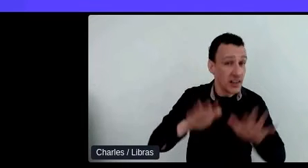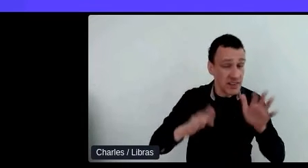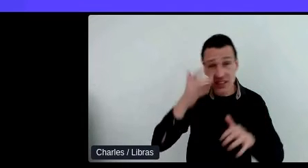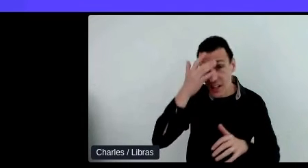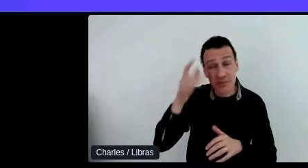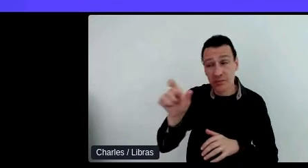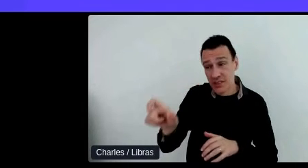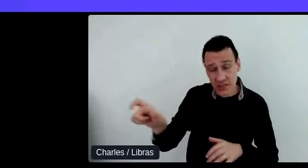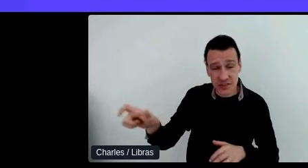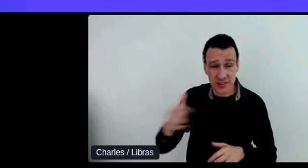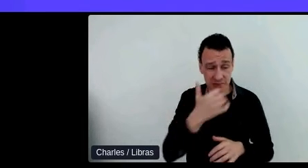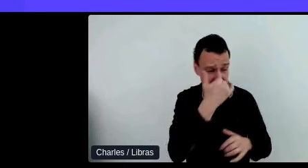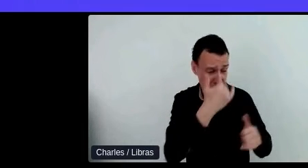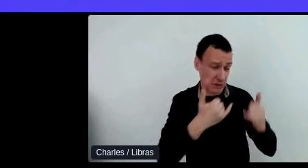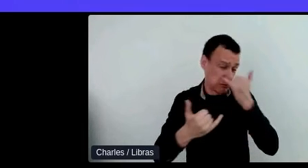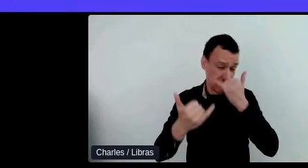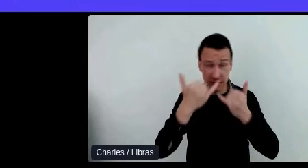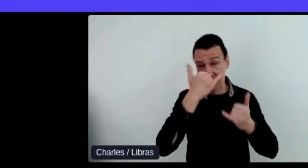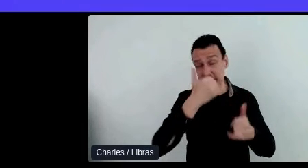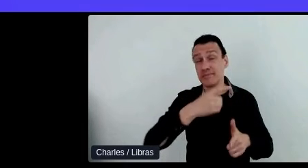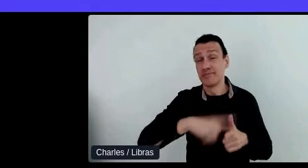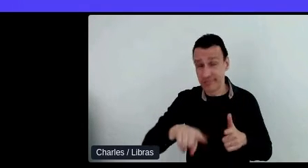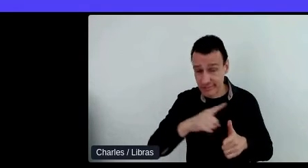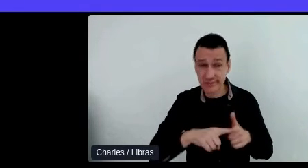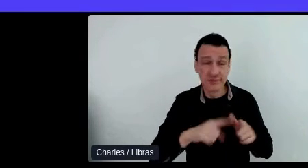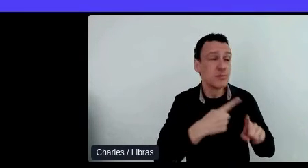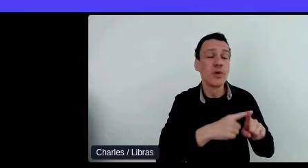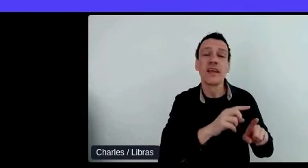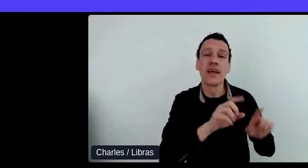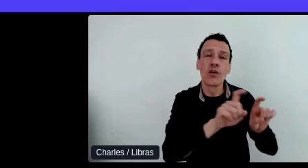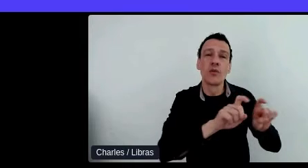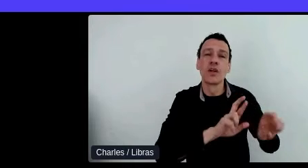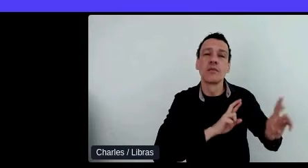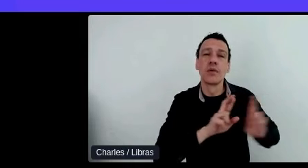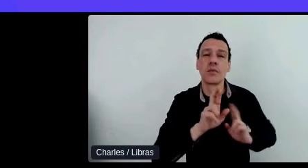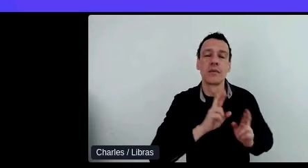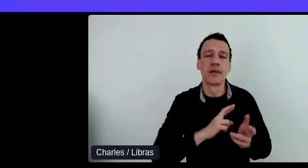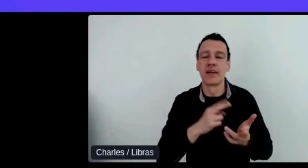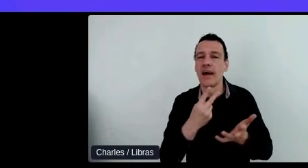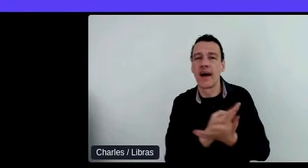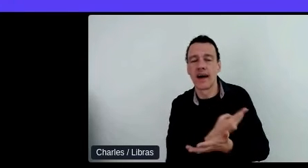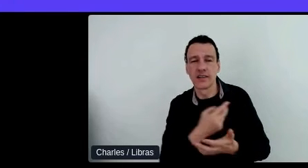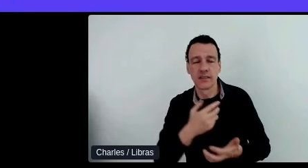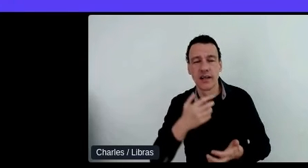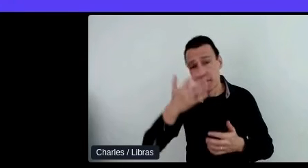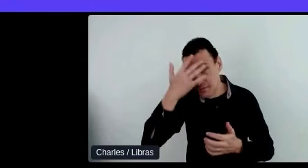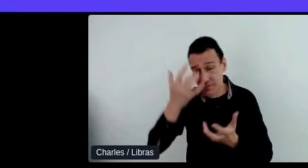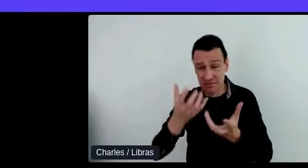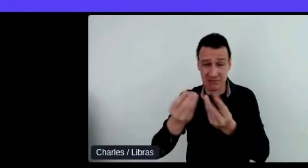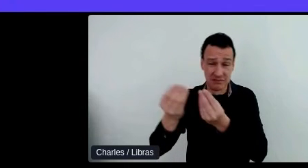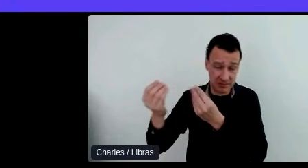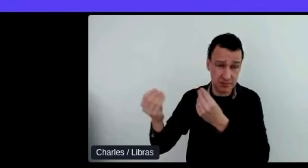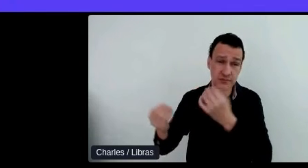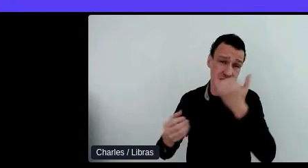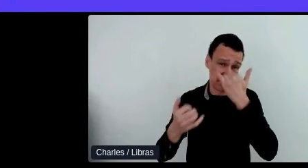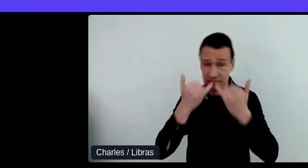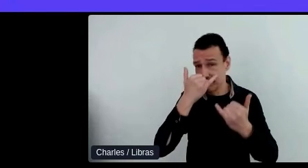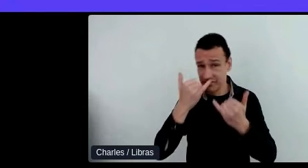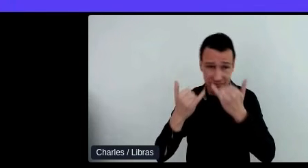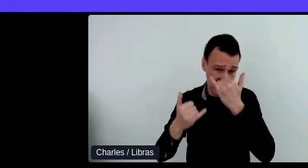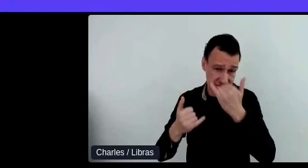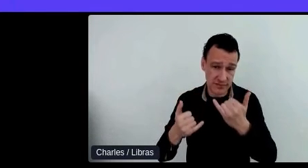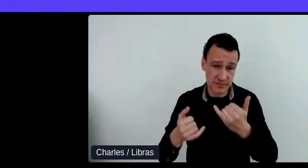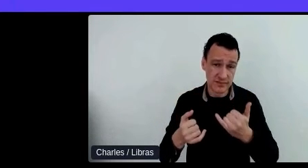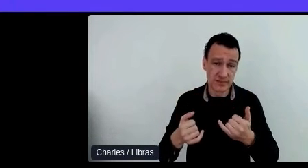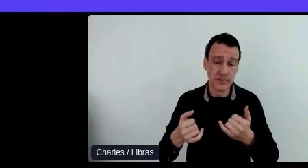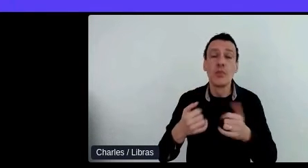pessoas. E ela vê especialmente as pessoas que não estão na visão da normalidade, digamos assim,